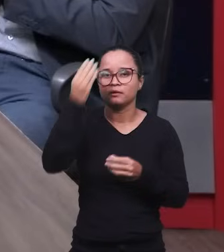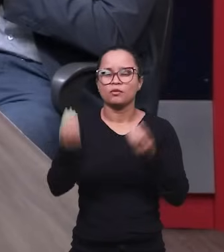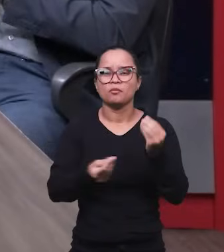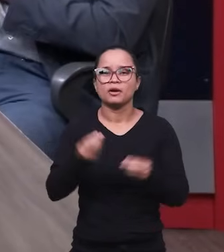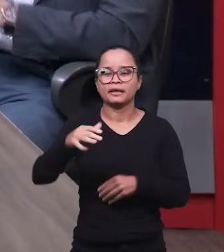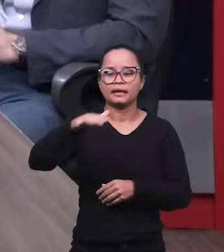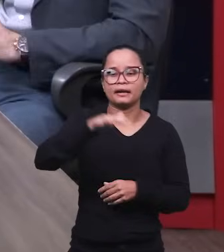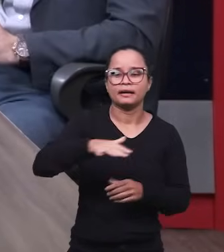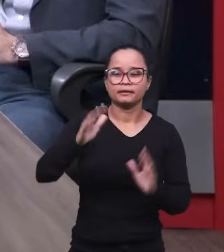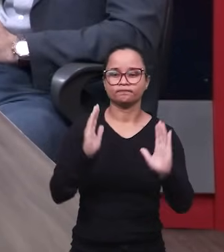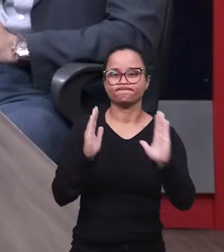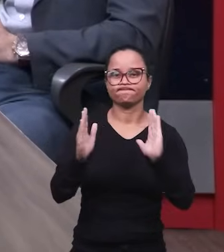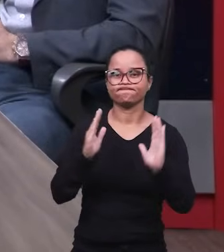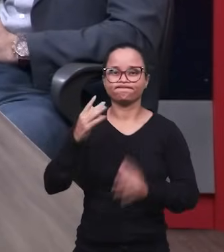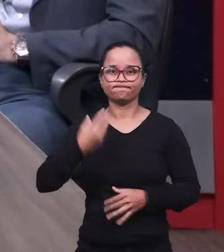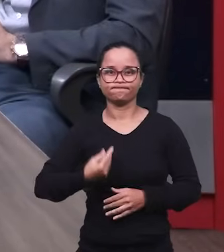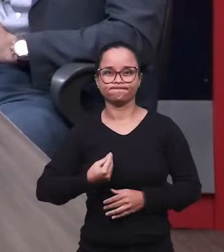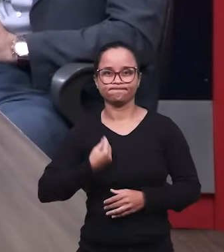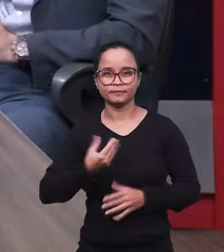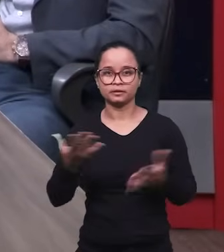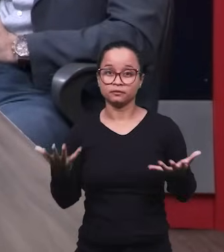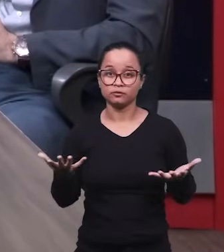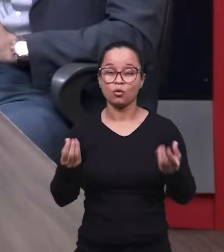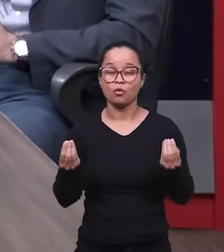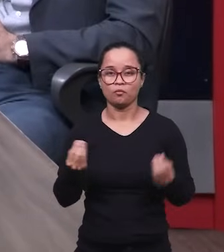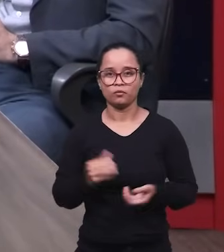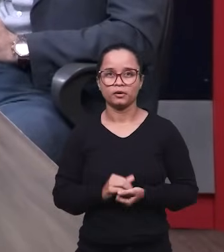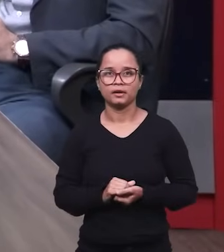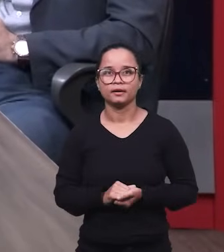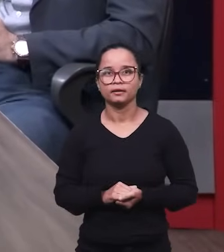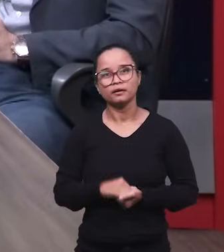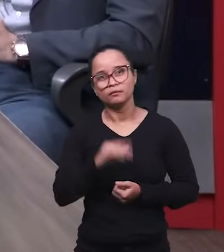tempo e também do espaço? É interessante,